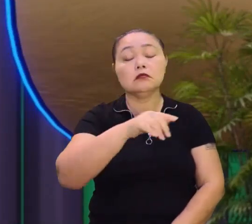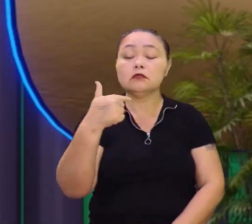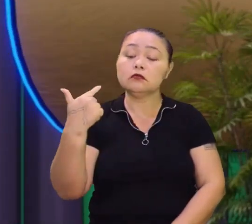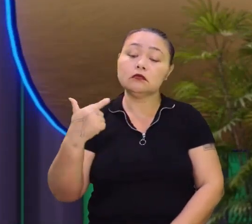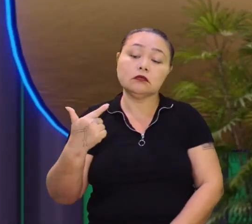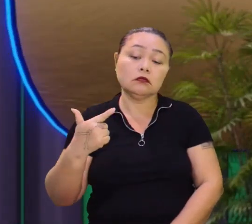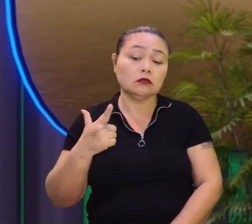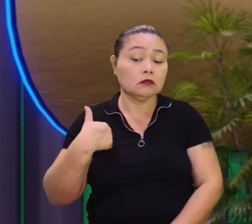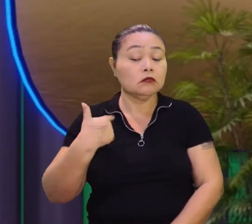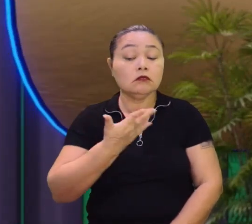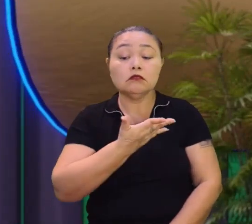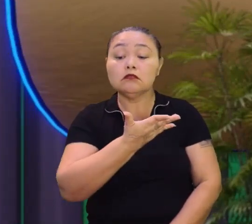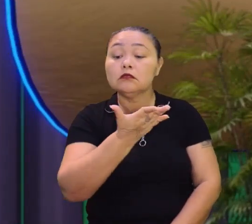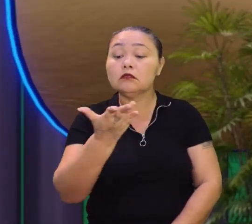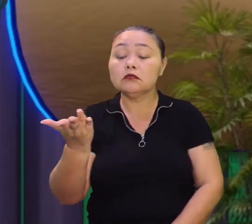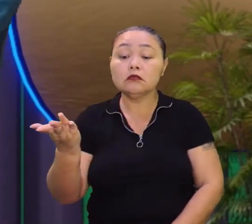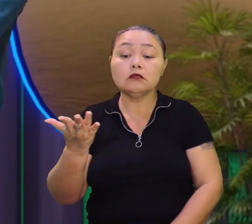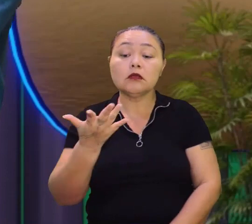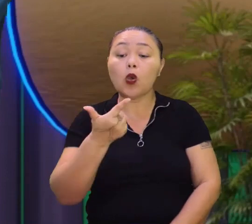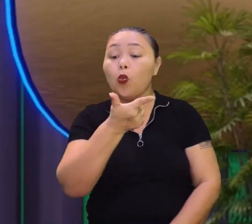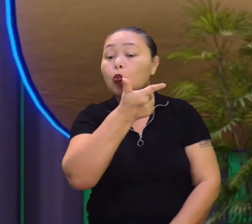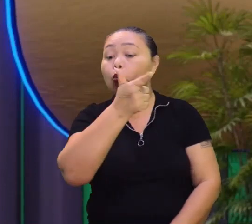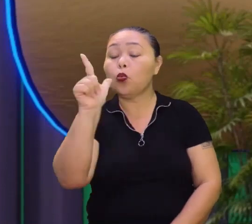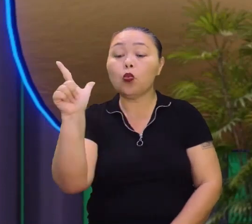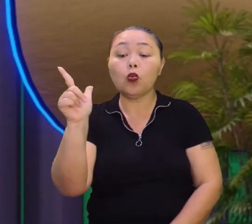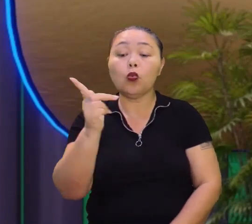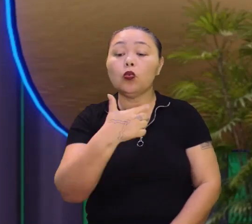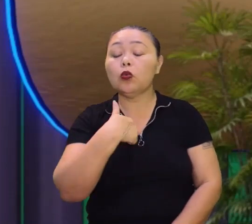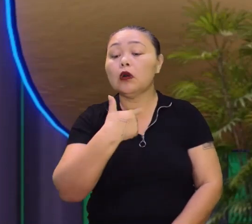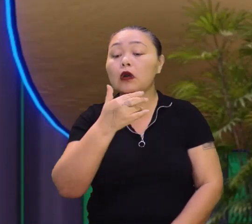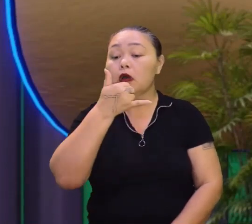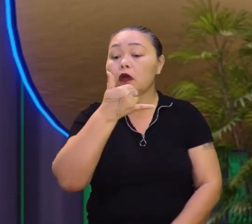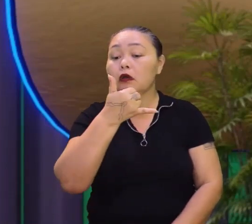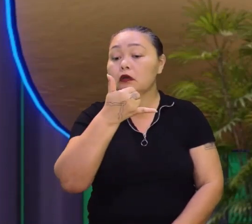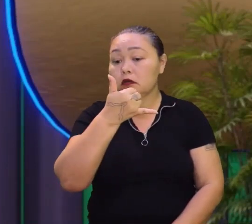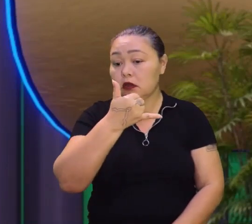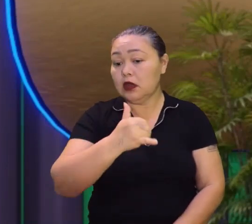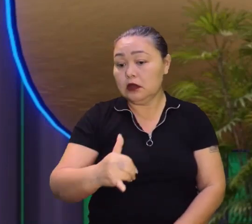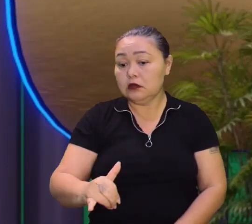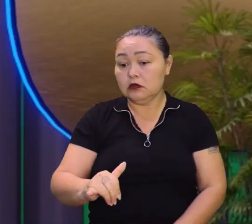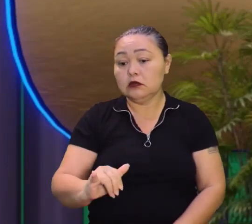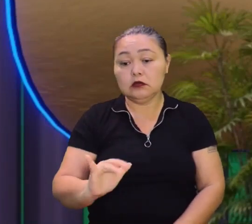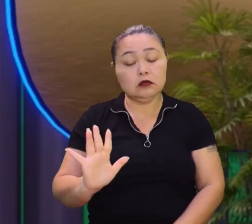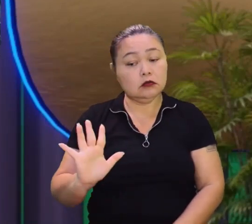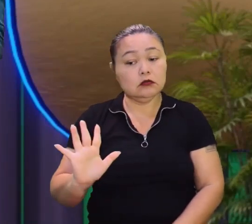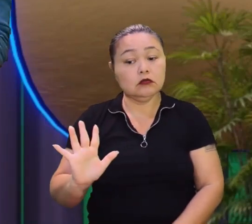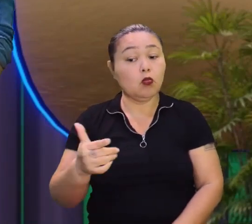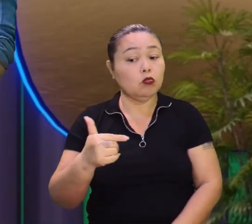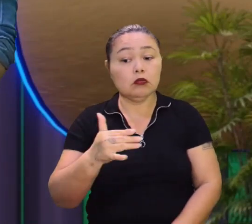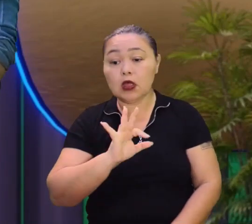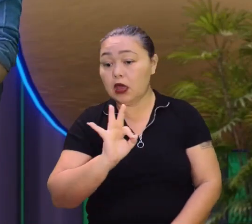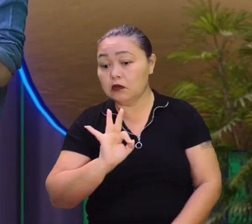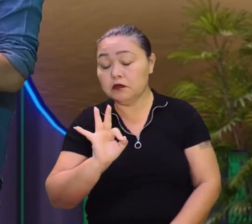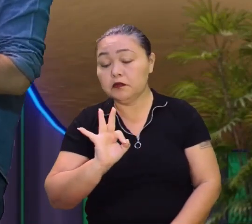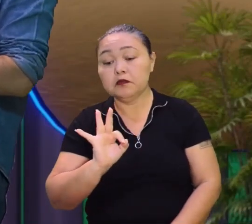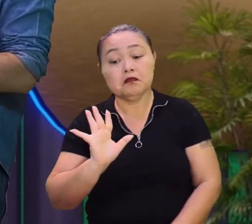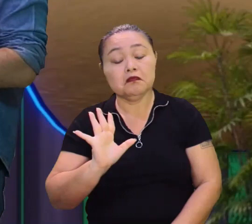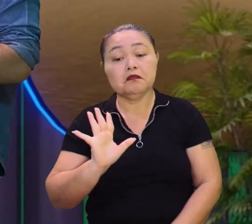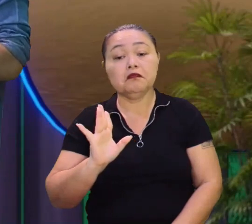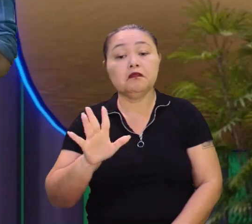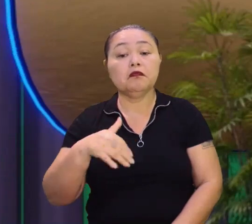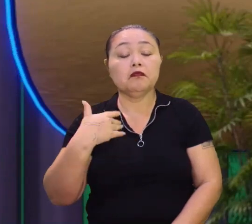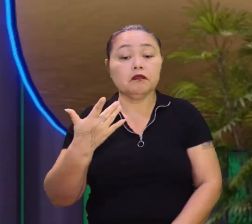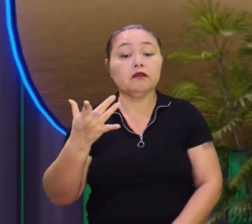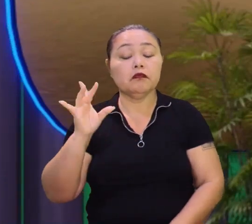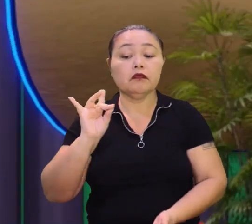não tem tanta disponibilidade de ter outras formas e fontes de energia. É isso, não tem tantas alternativas